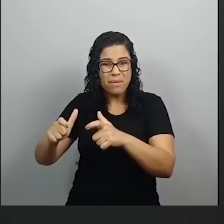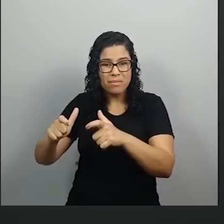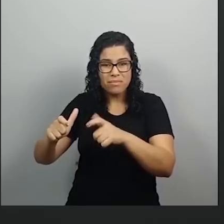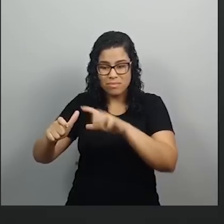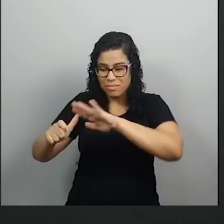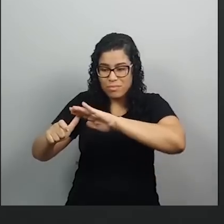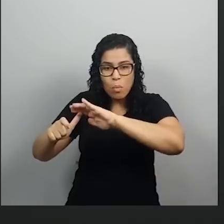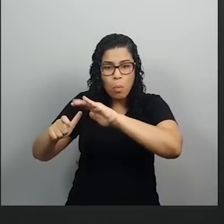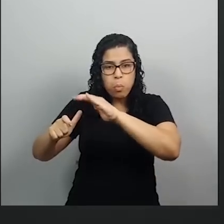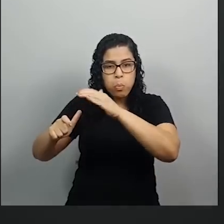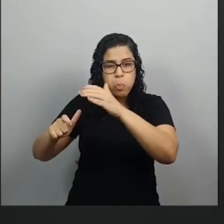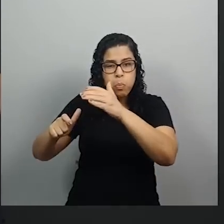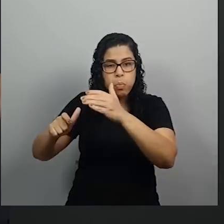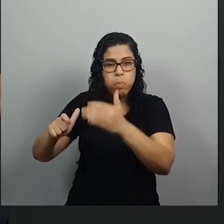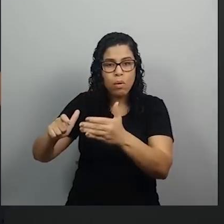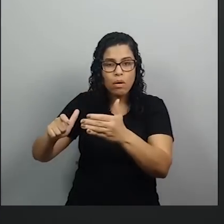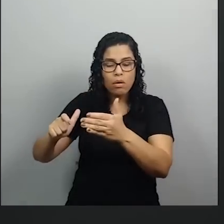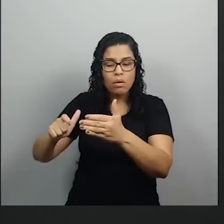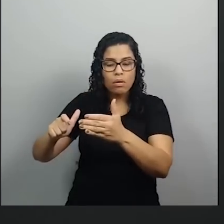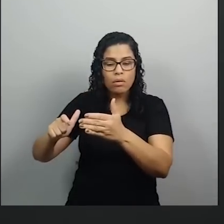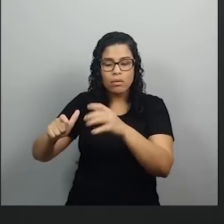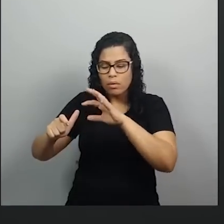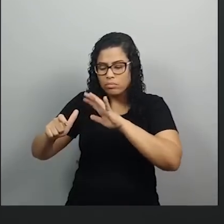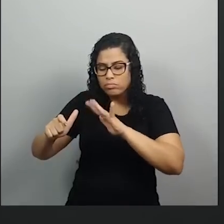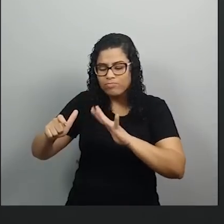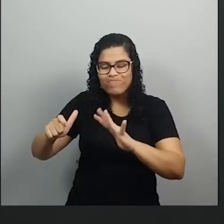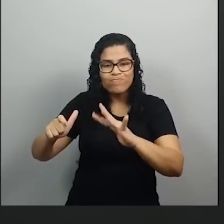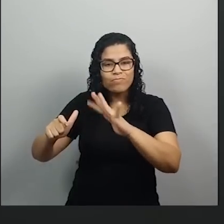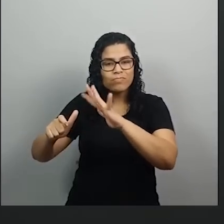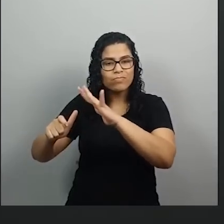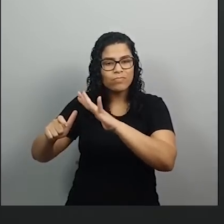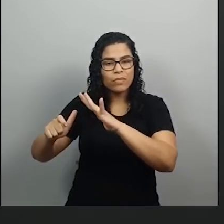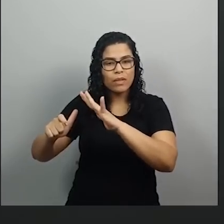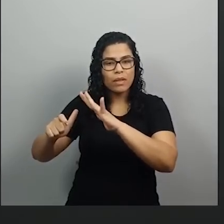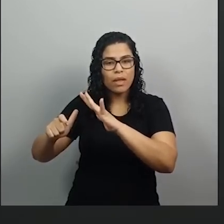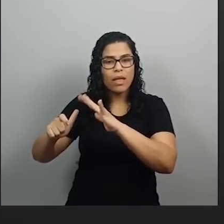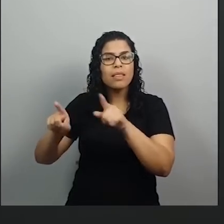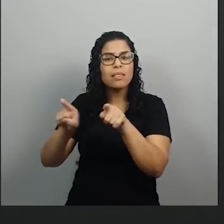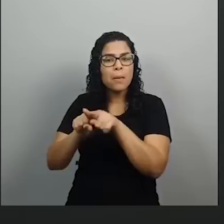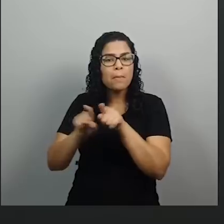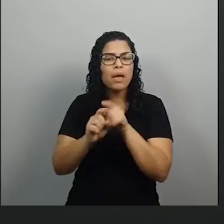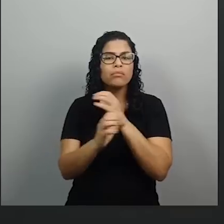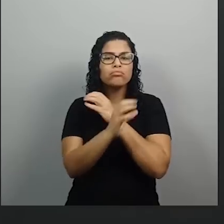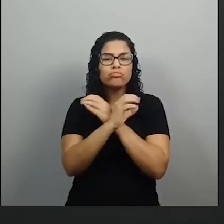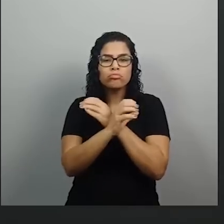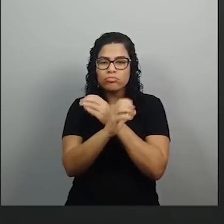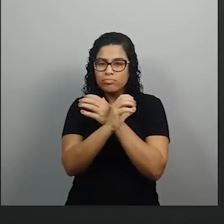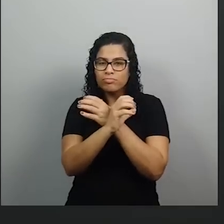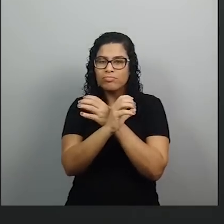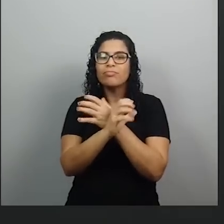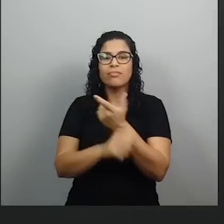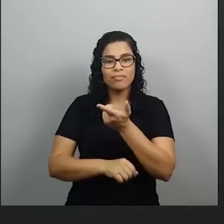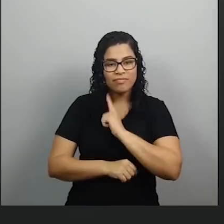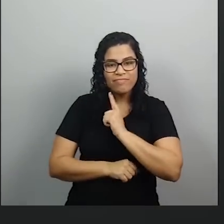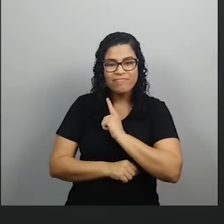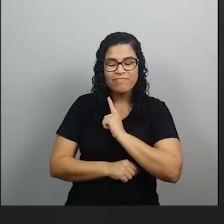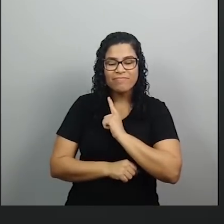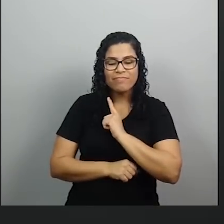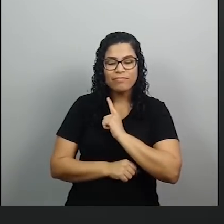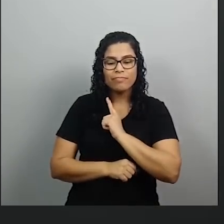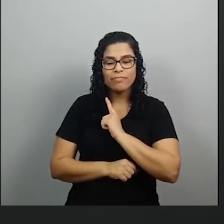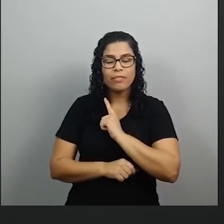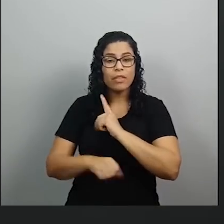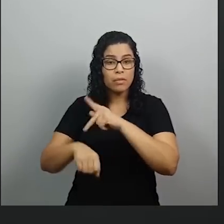achar, como aqui, marcas, a estrutura, o esqueleto preservado ali. Então, você vai falar, mas por que então na